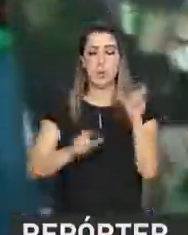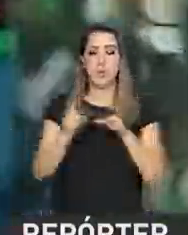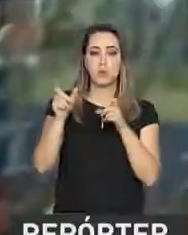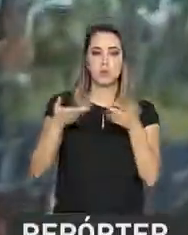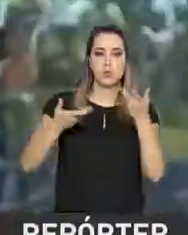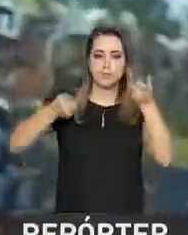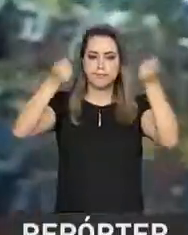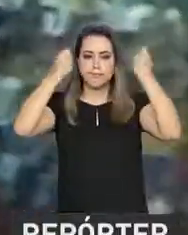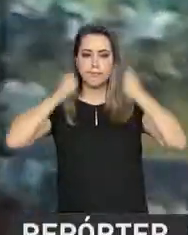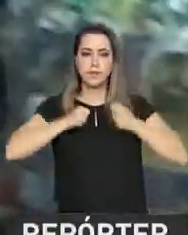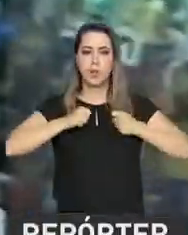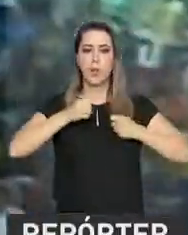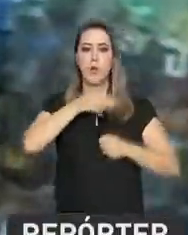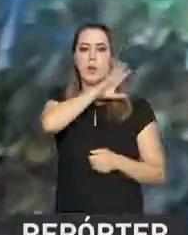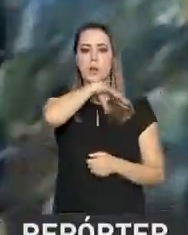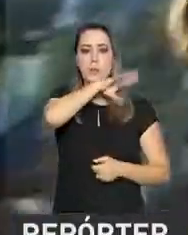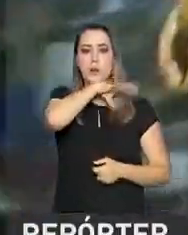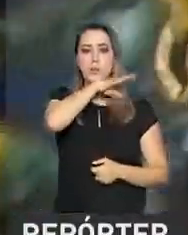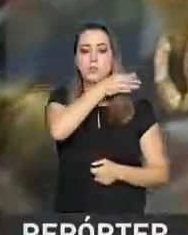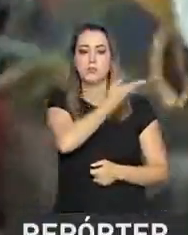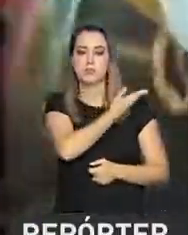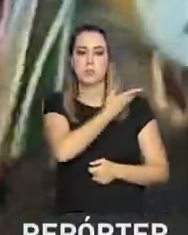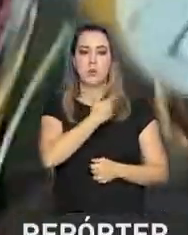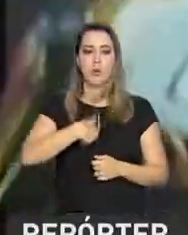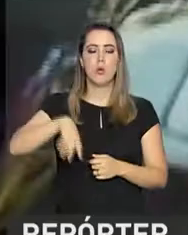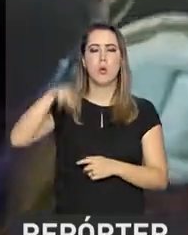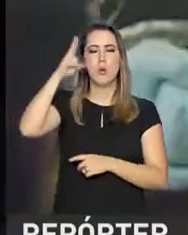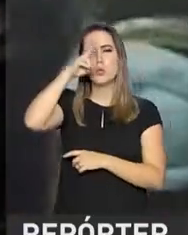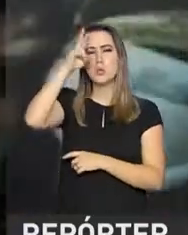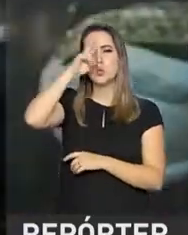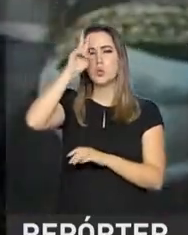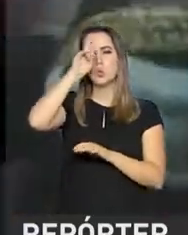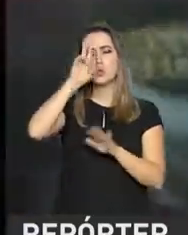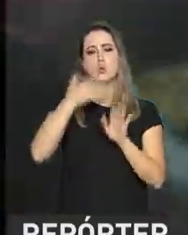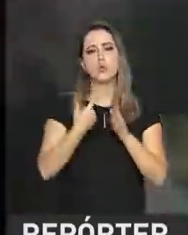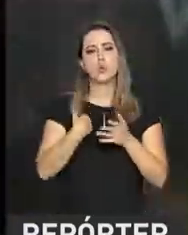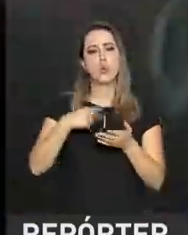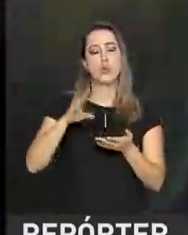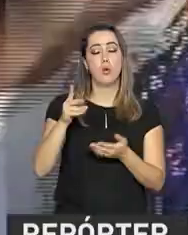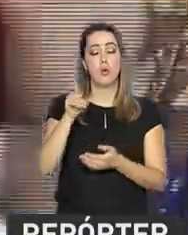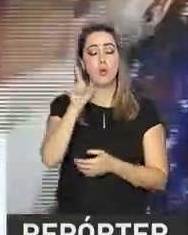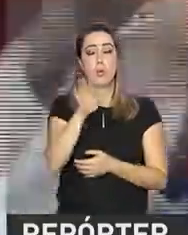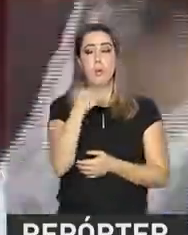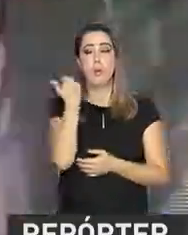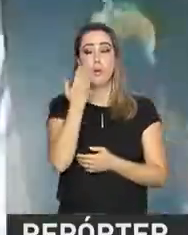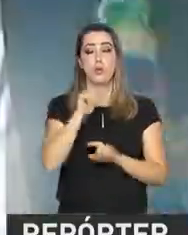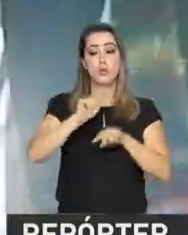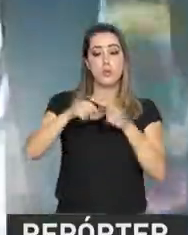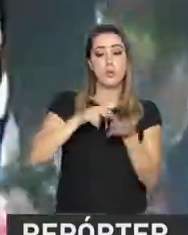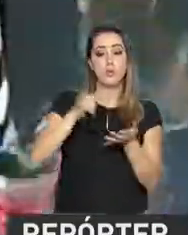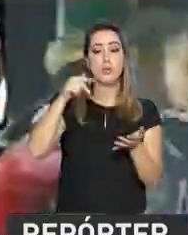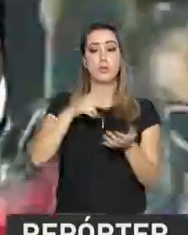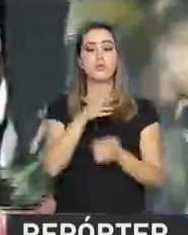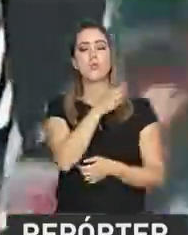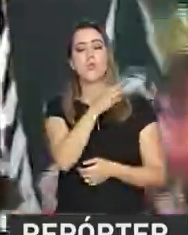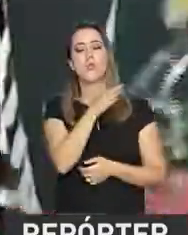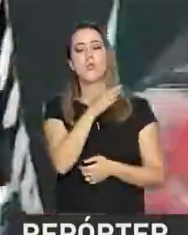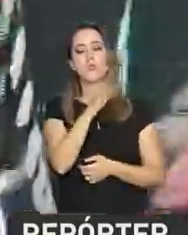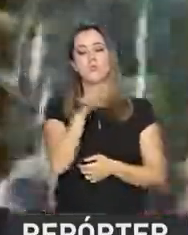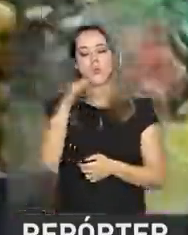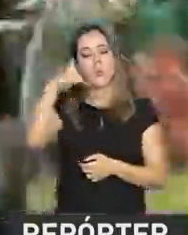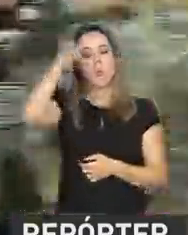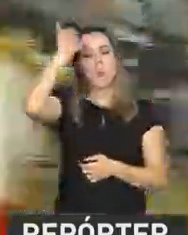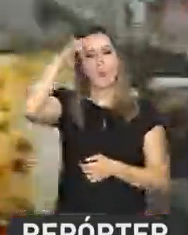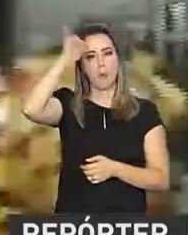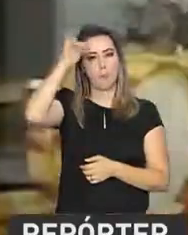animais e que gira em torno de uma lenda sobre a morte e ressurreição de um boi. Essa brincadeira boa de participar